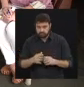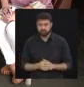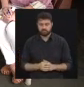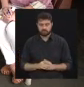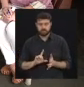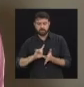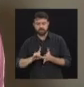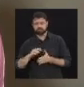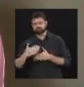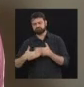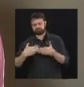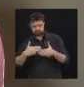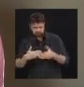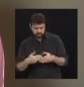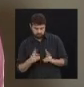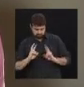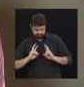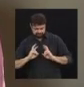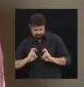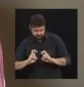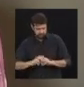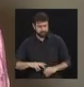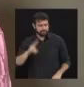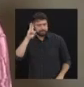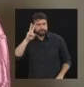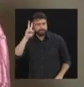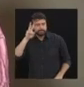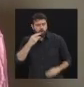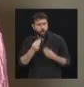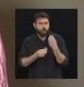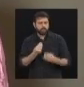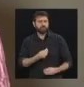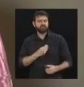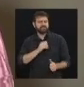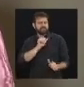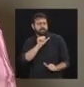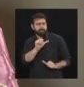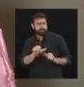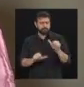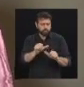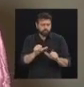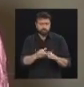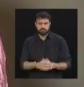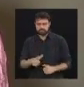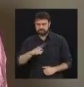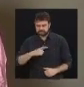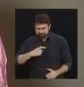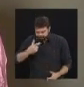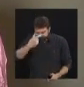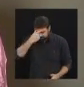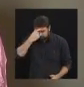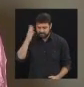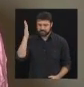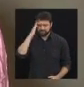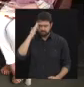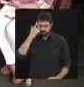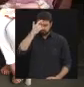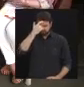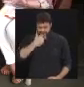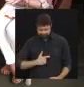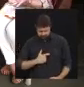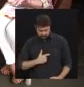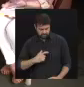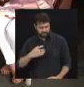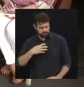partir daí, você se lembra que mudou alguma coisa na sua vida? Você tomar consciência de que você